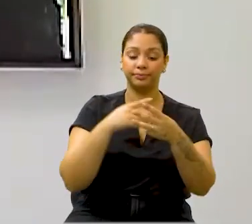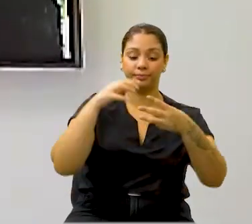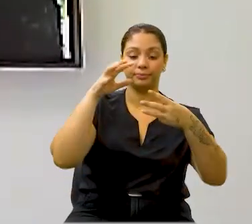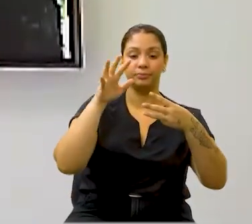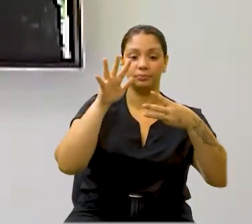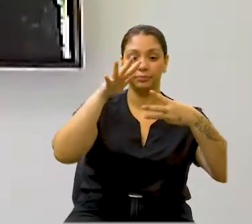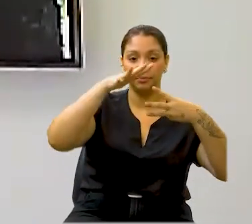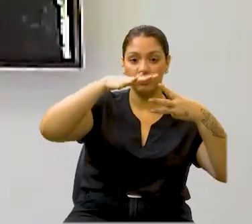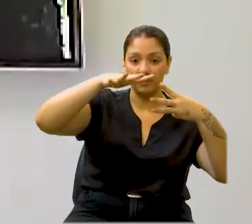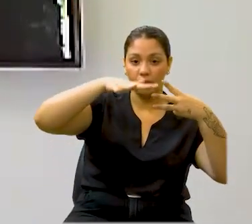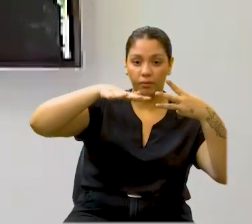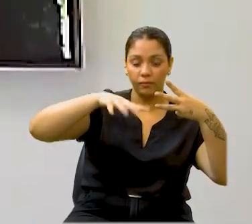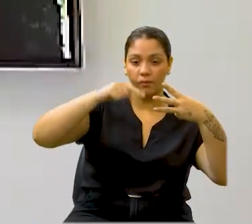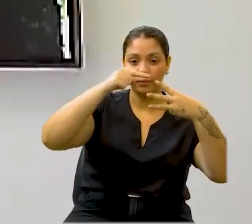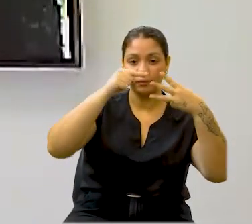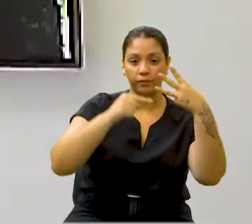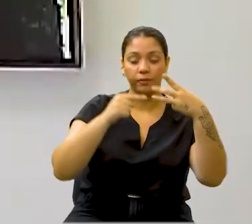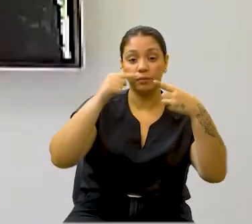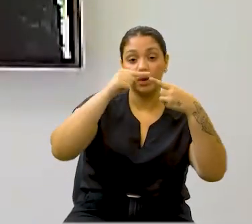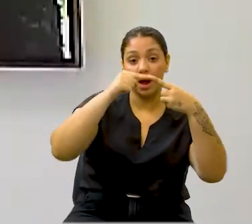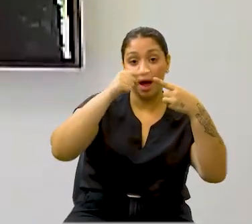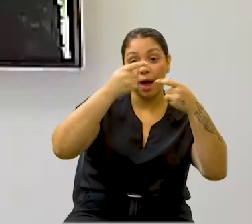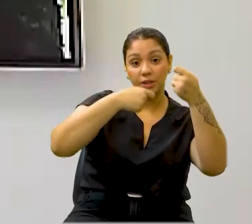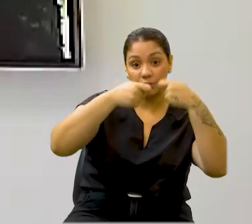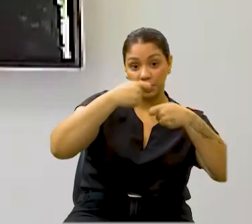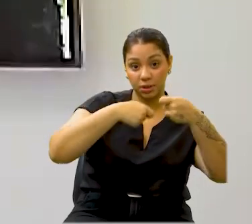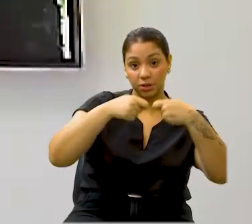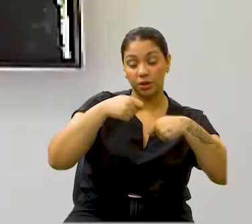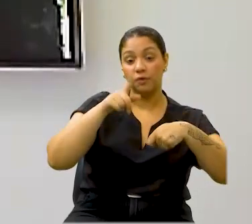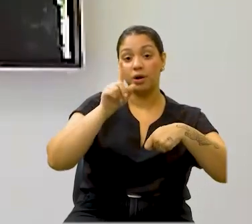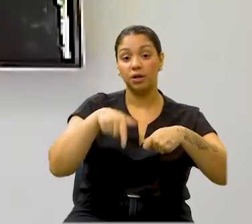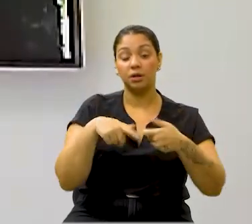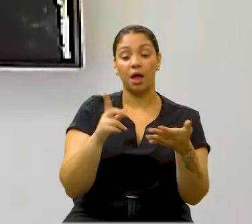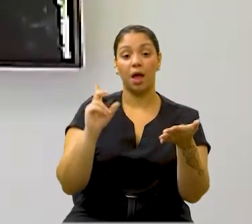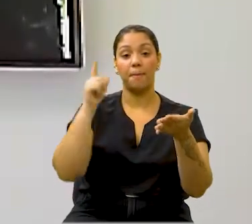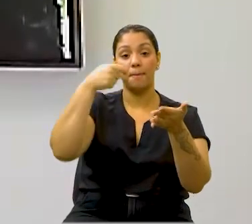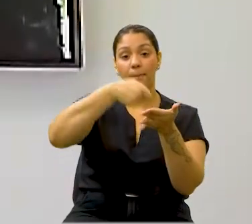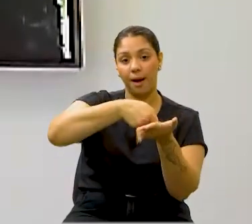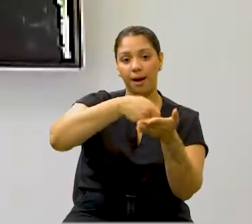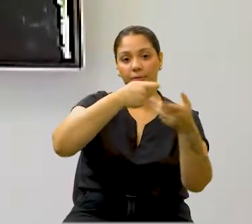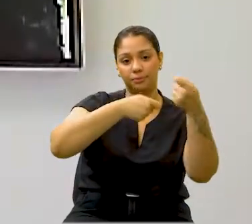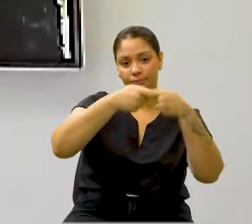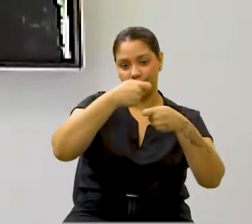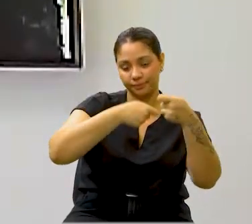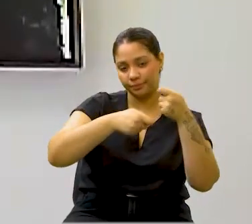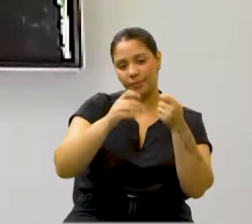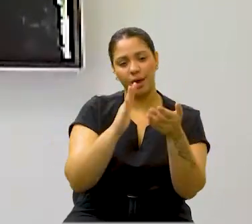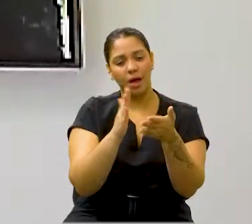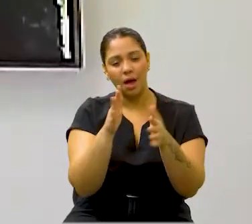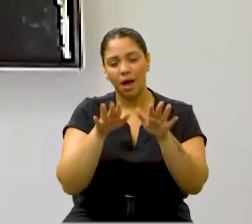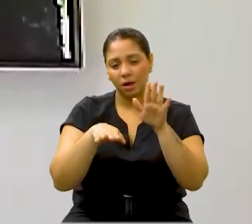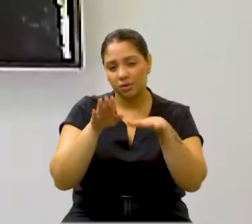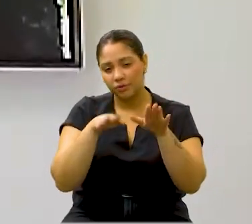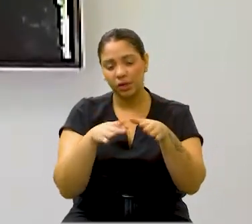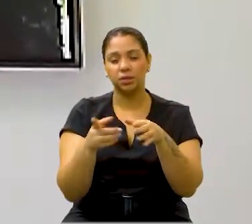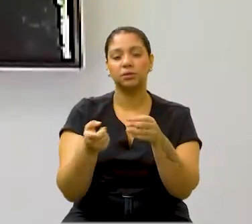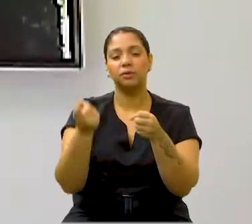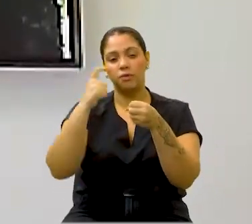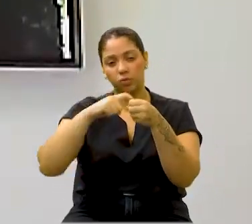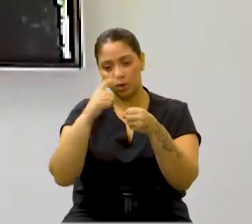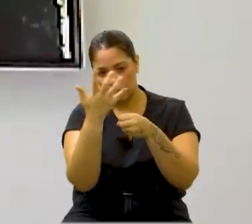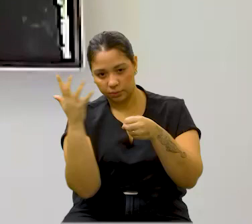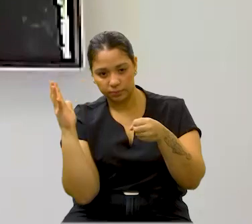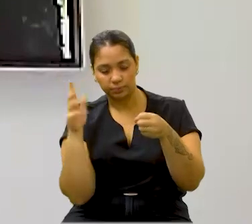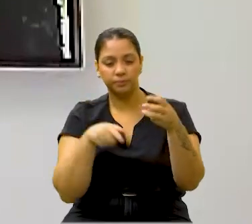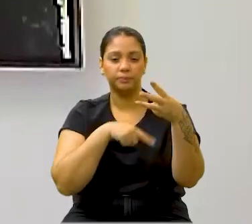3 esferas de responsabilidade. A esfera administrativa, que é a multa administrativa e algumas vezes a